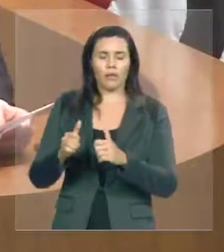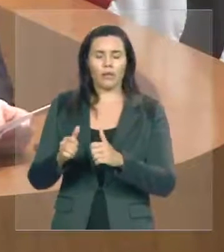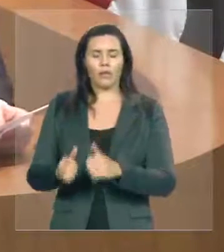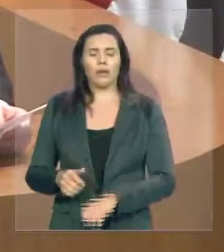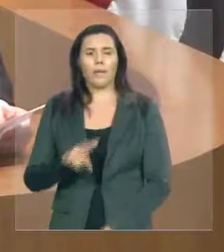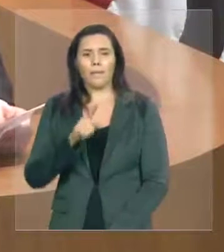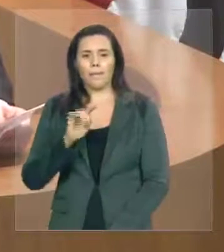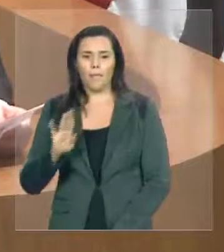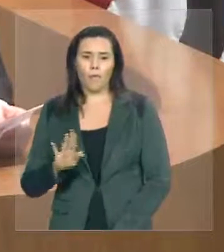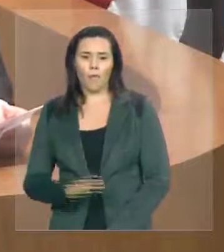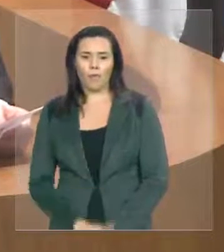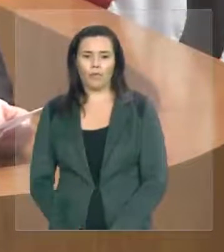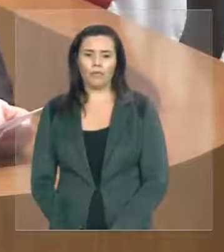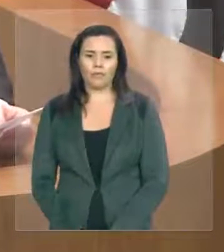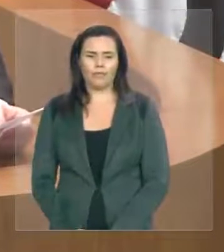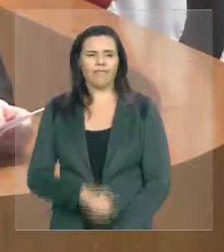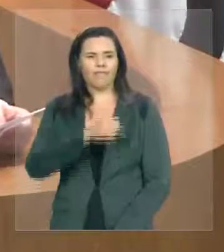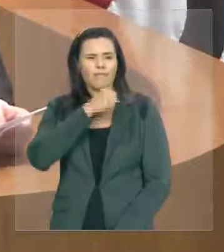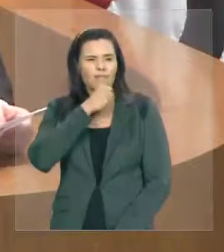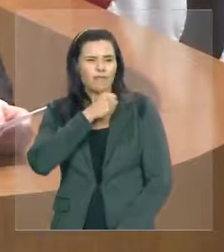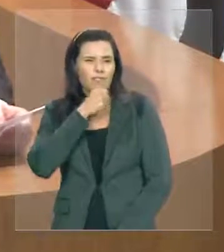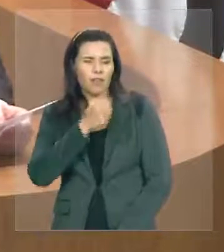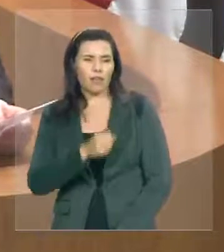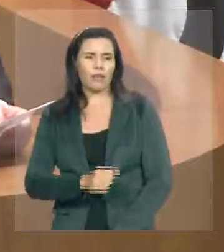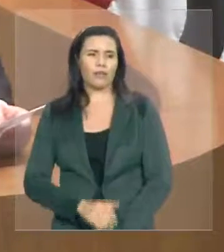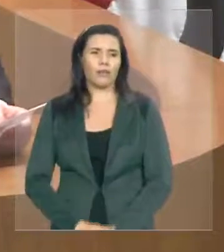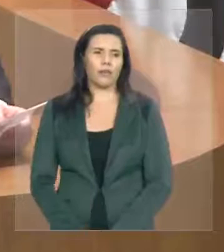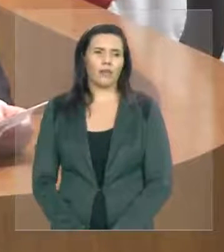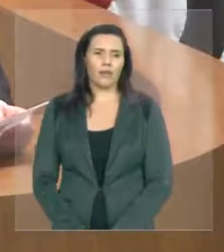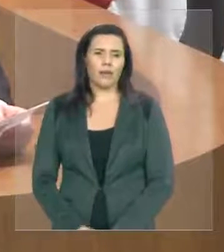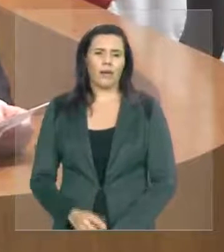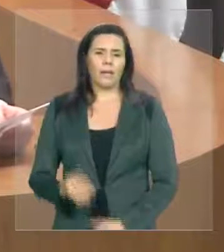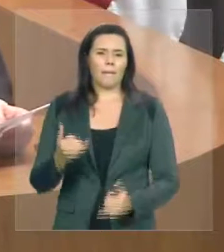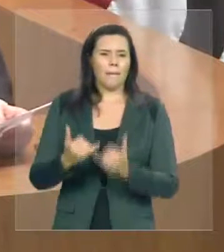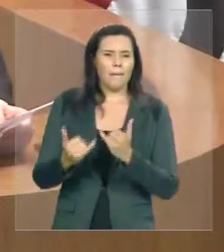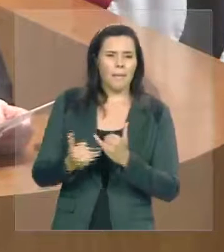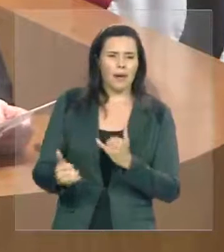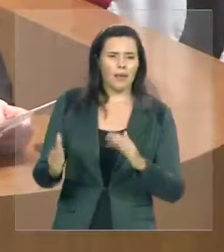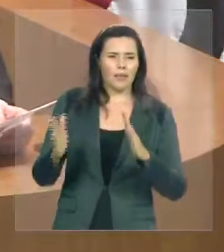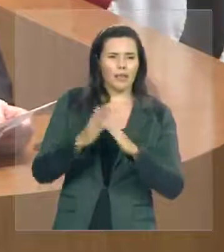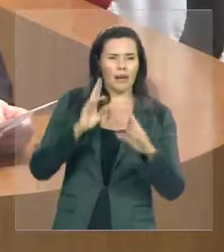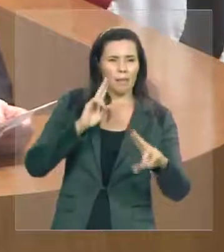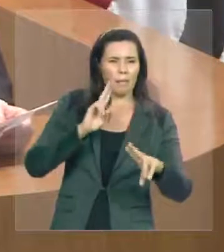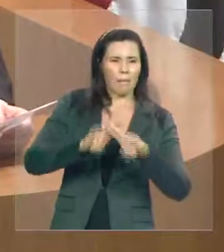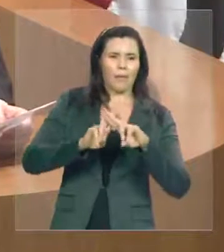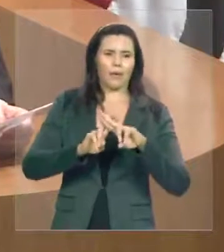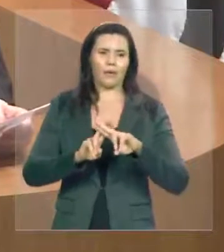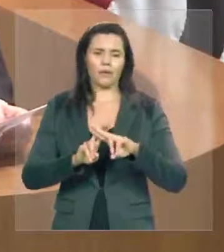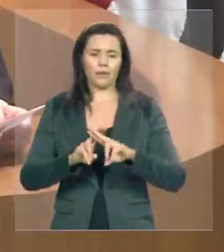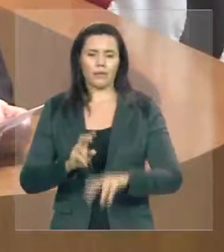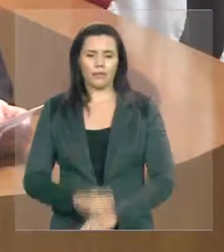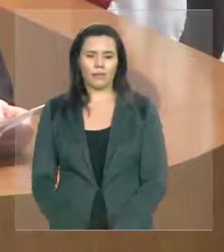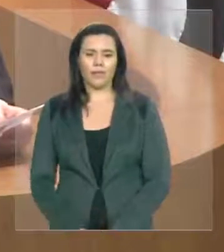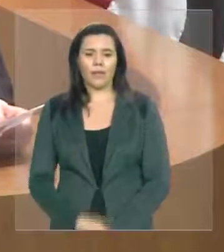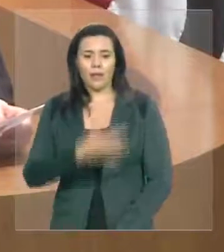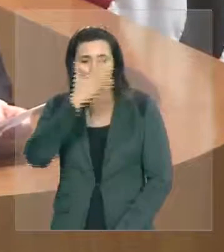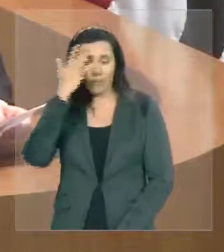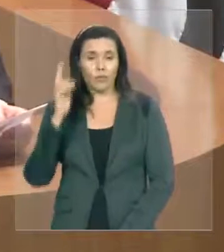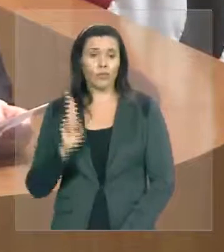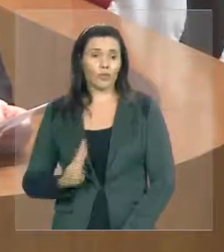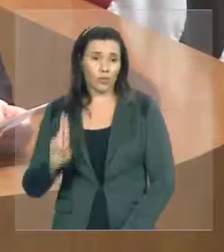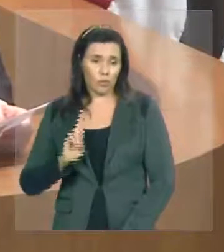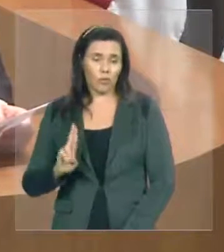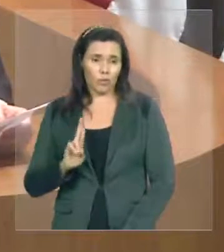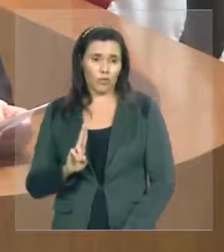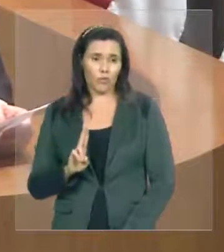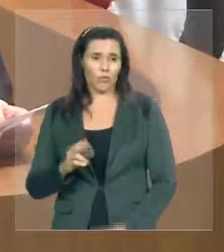Cacarecos, latas velhas, jaulas ambulantes. Assim, usuários do transporte coletivo conceituam boa